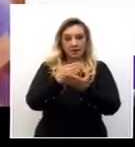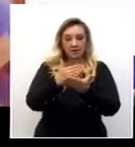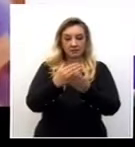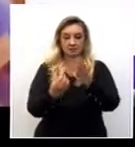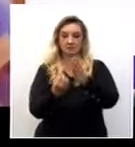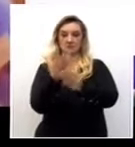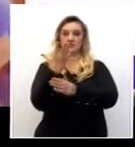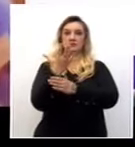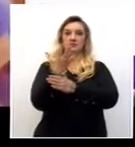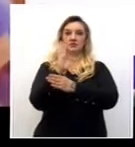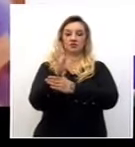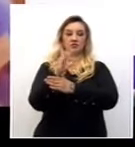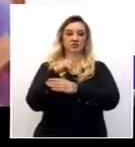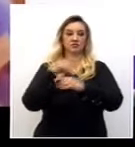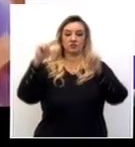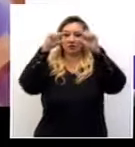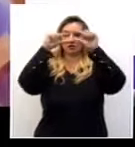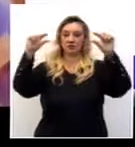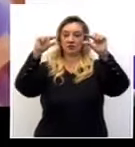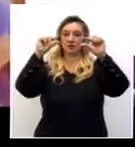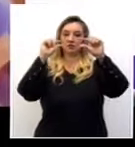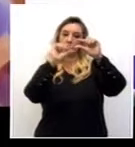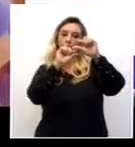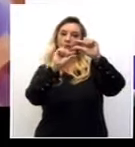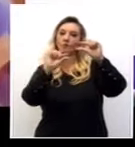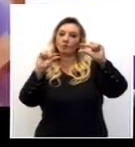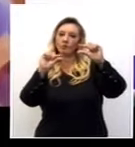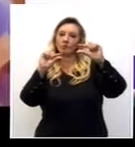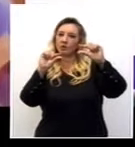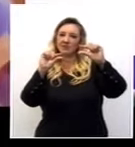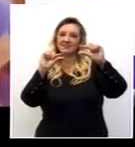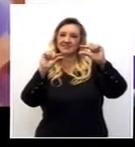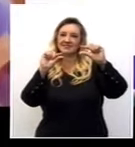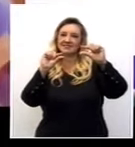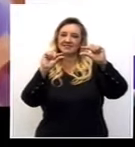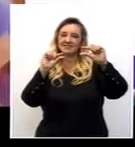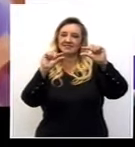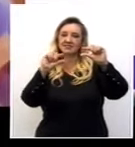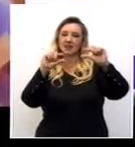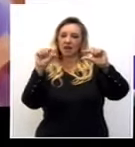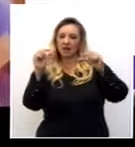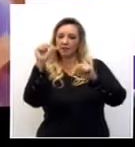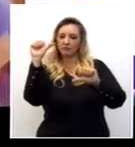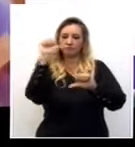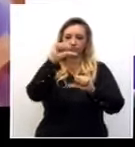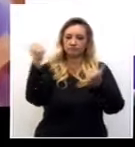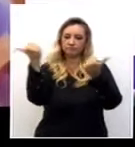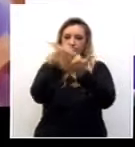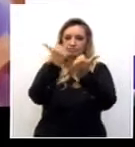está criado. Ele já vem com um título e um subtítulo provisório. E eu venho aqui e vou alterando.